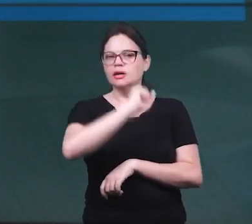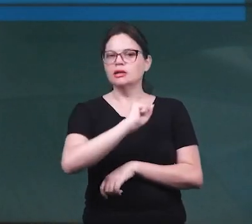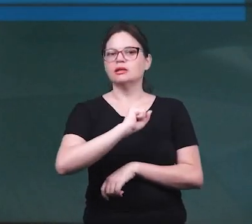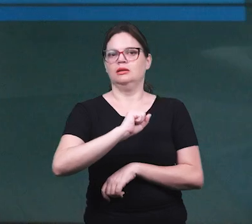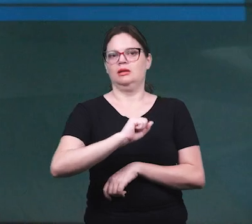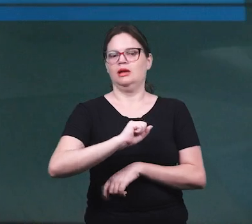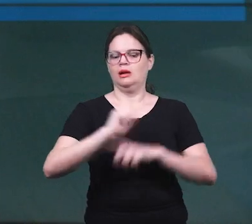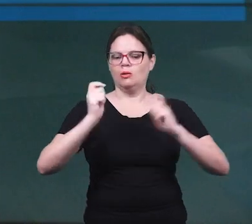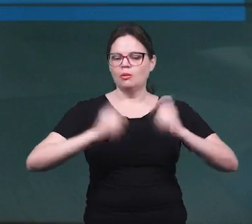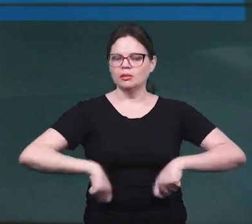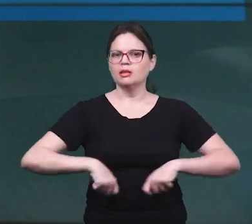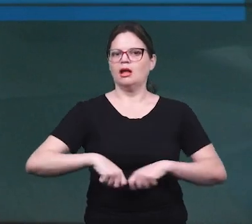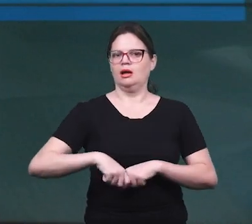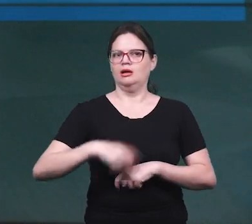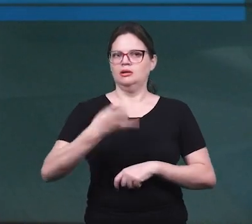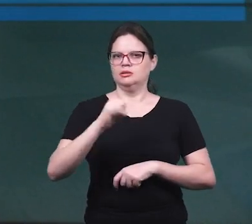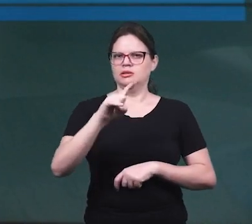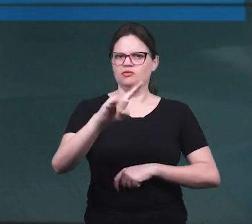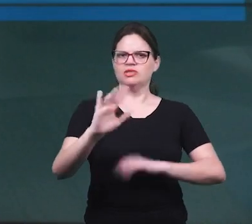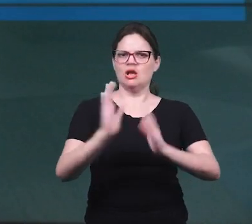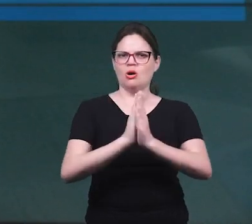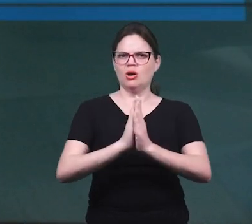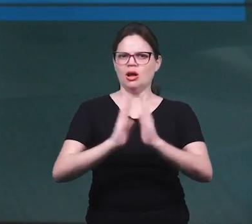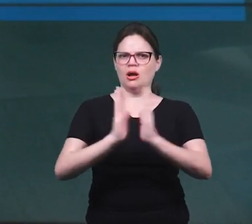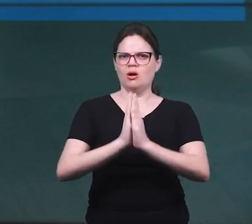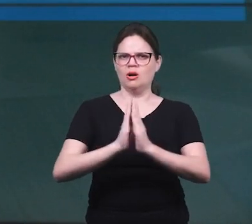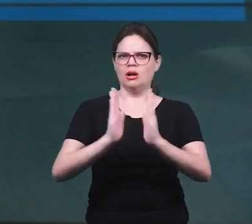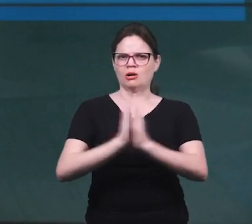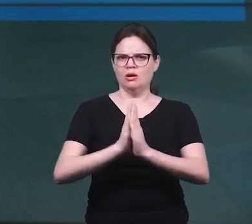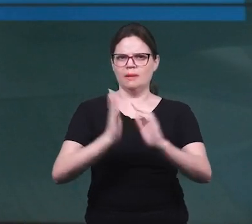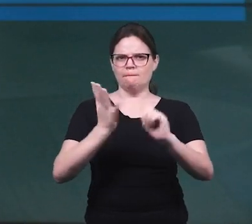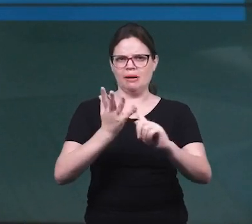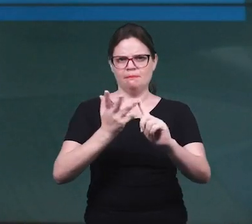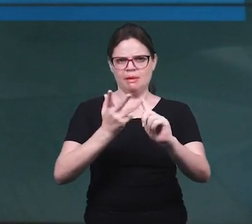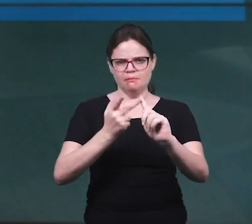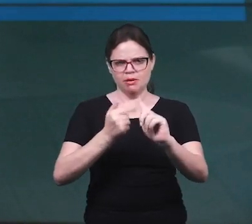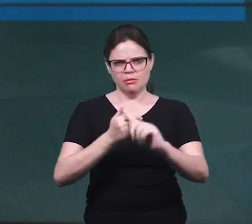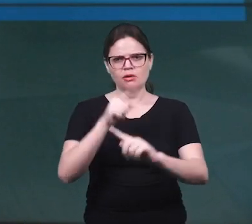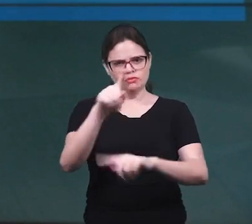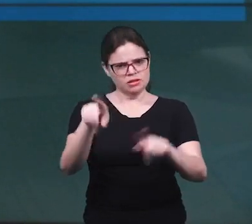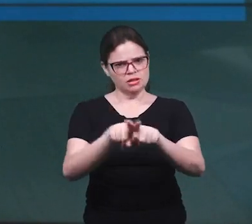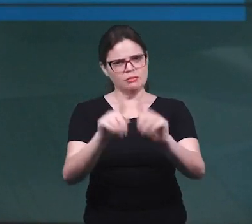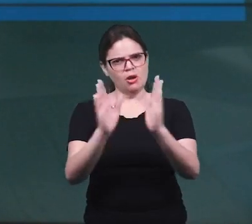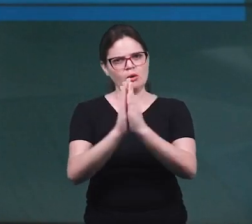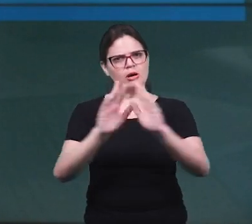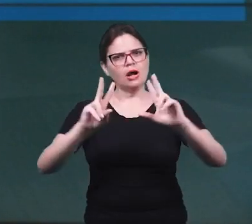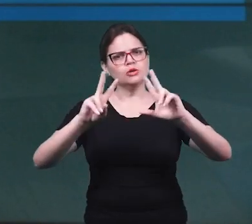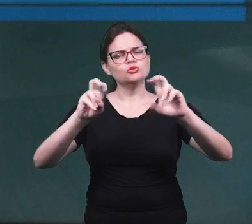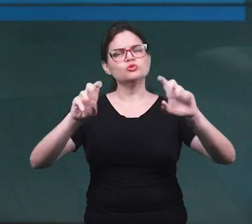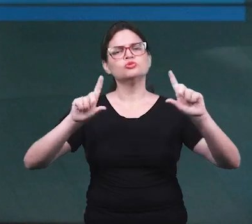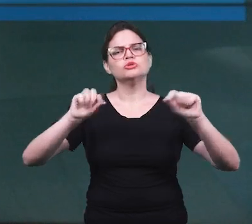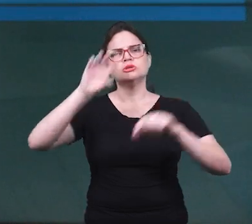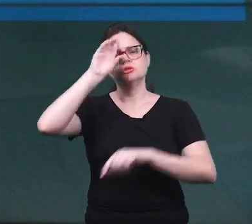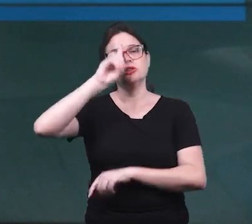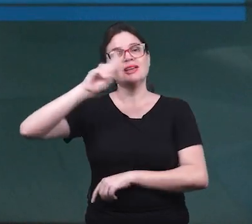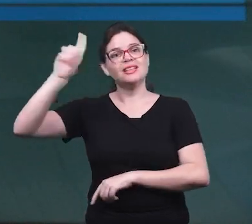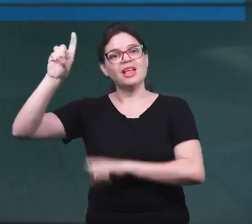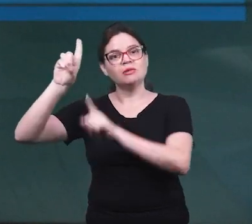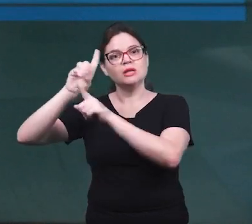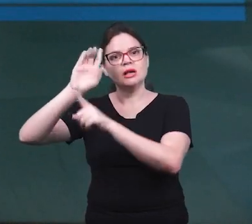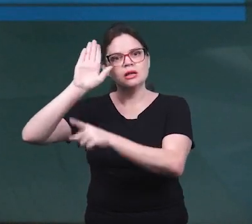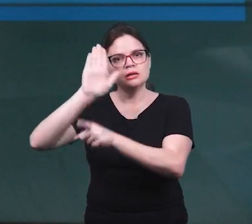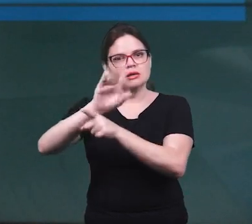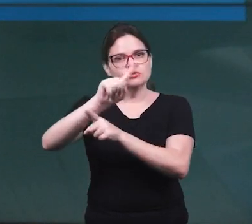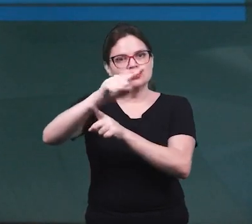você ora por tanta coisa, ora também para que Deus, o Senhor, ilumine